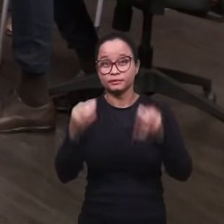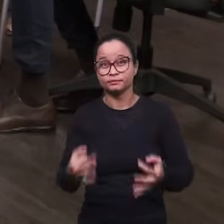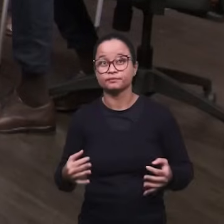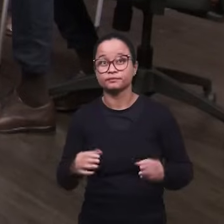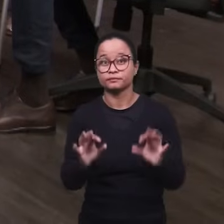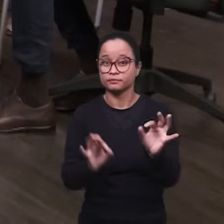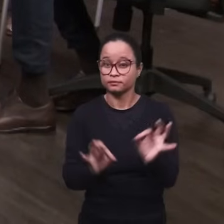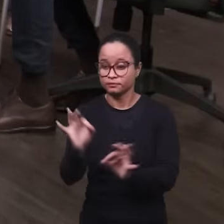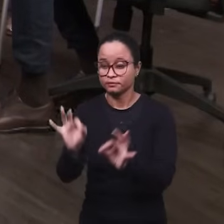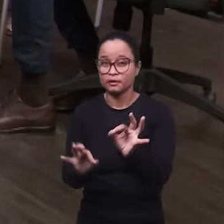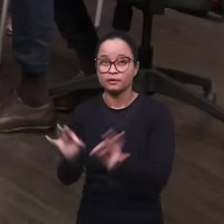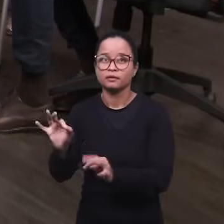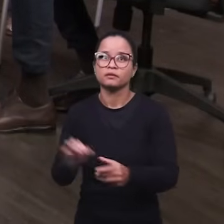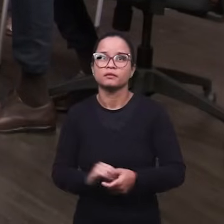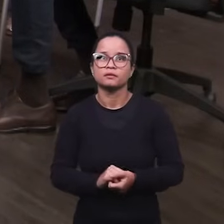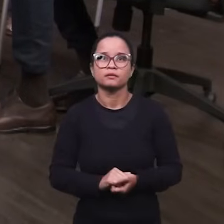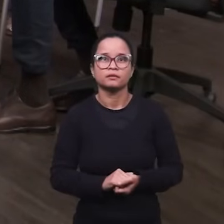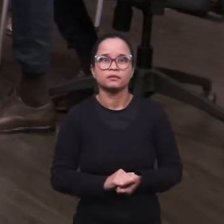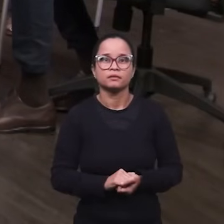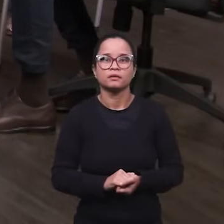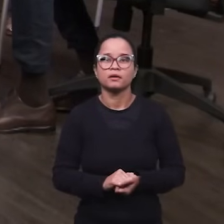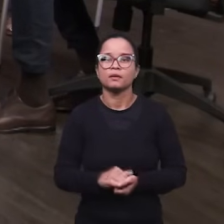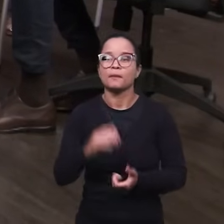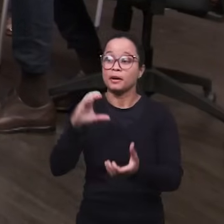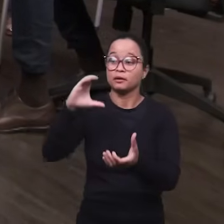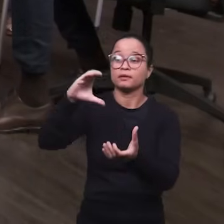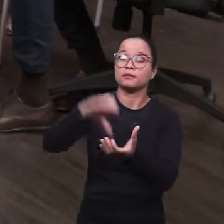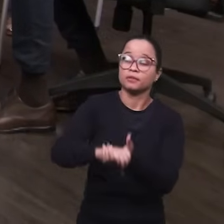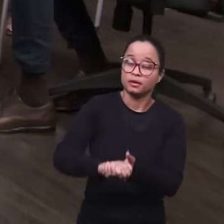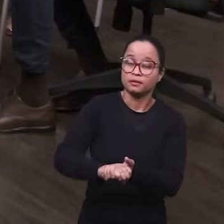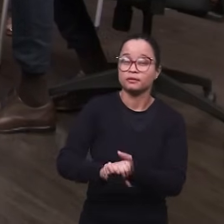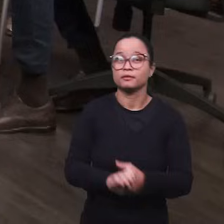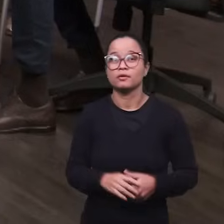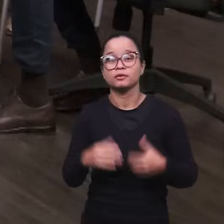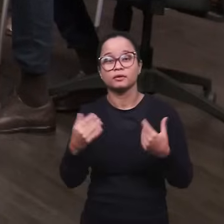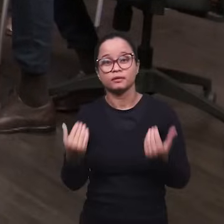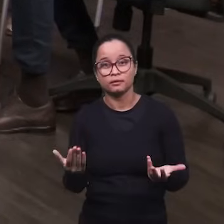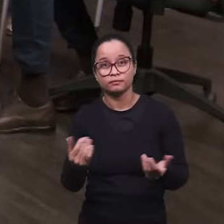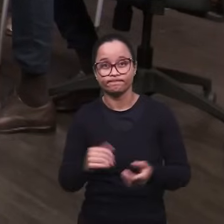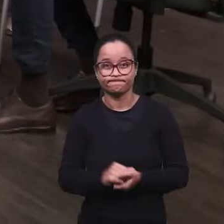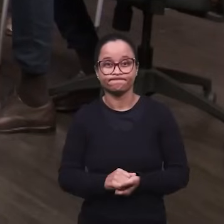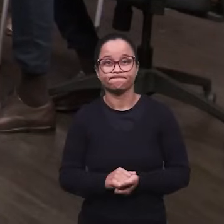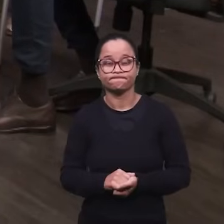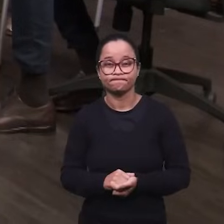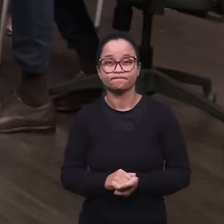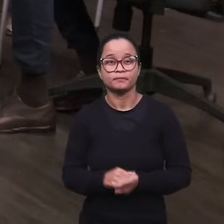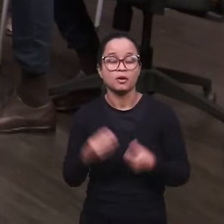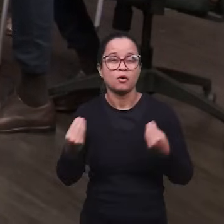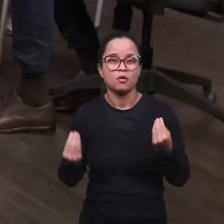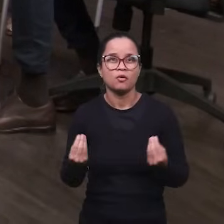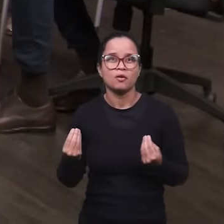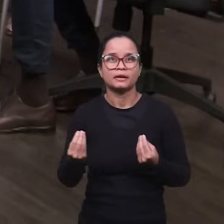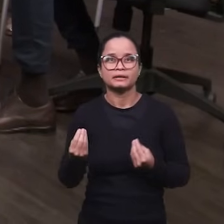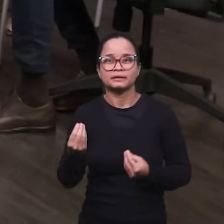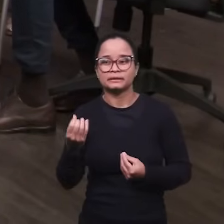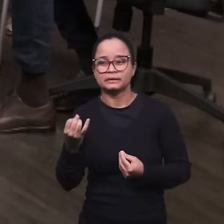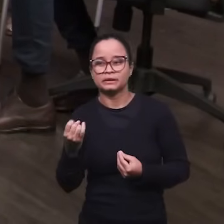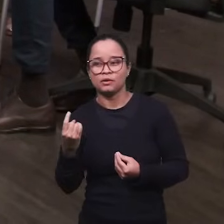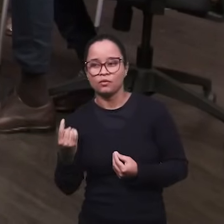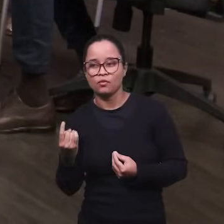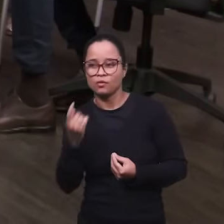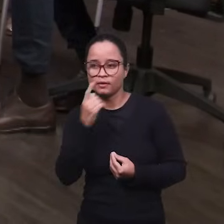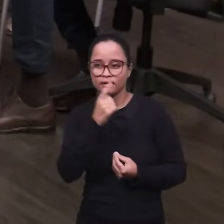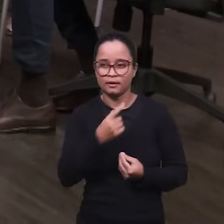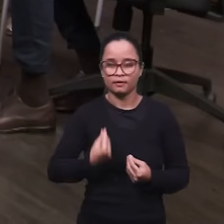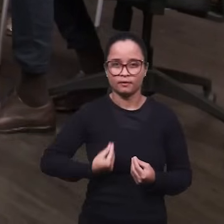falando ali sobre planejamento para casamento, né? E onde se um consegue